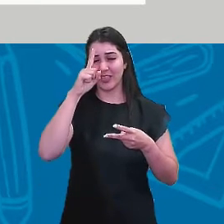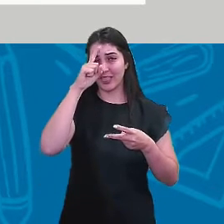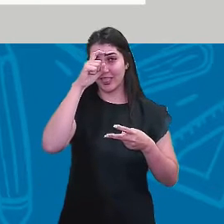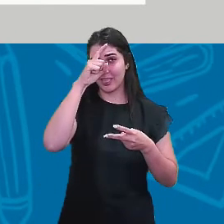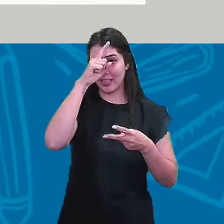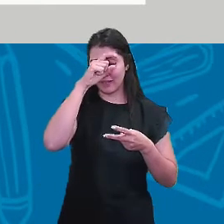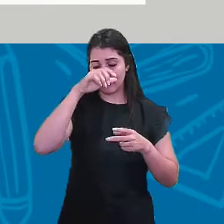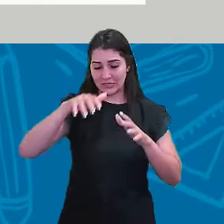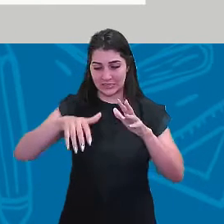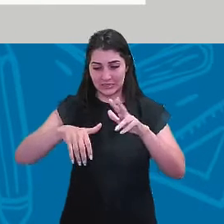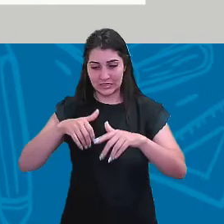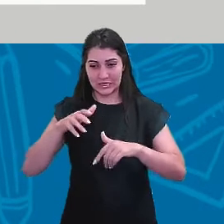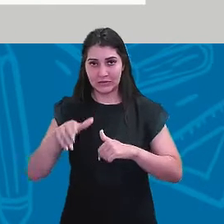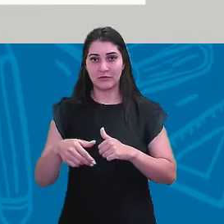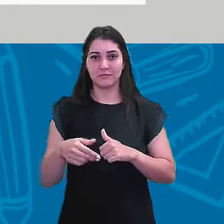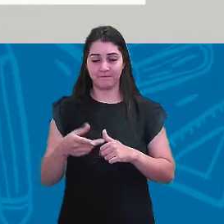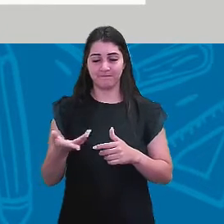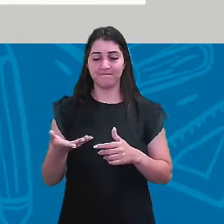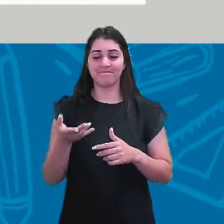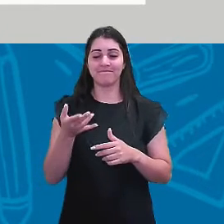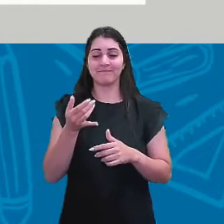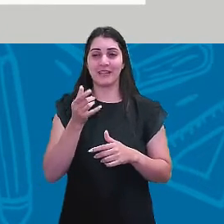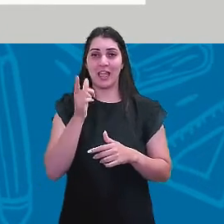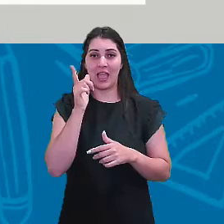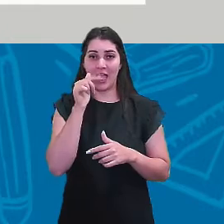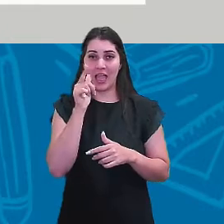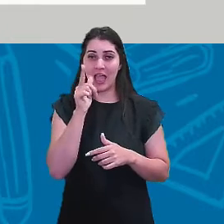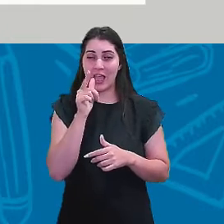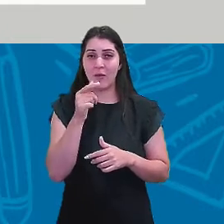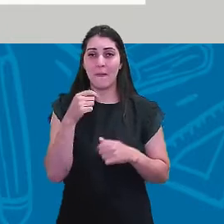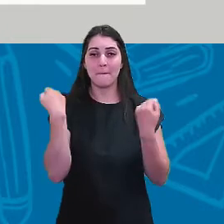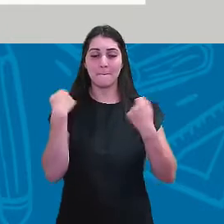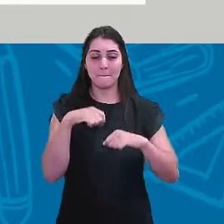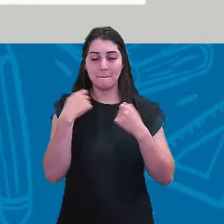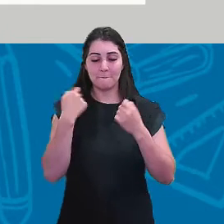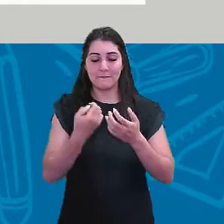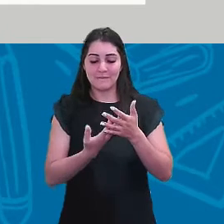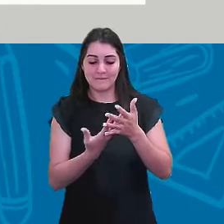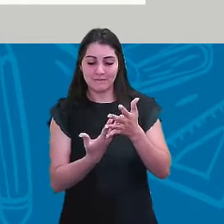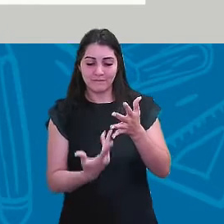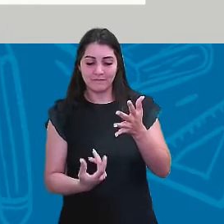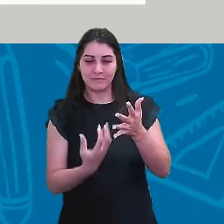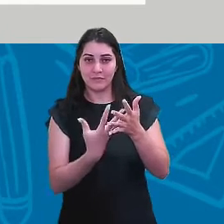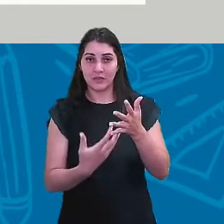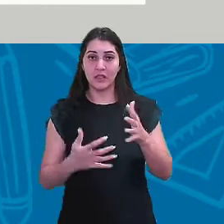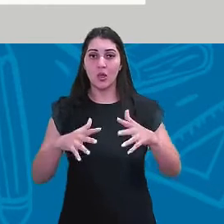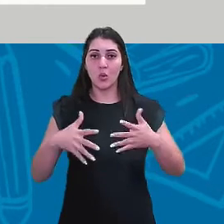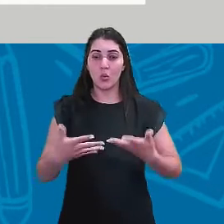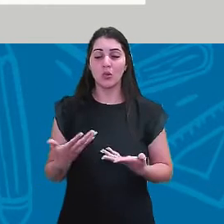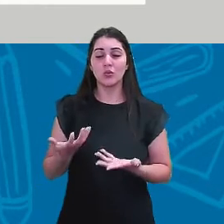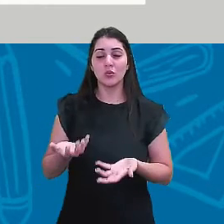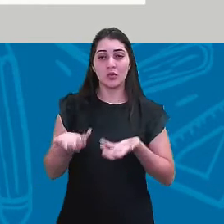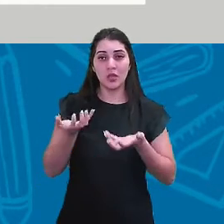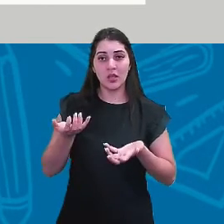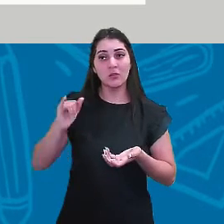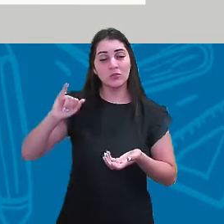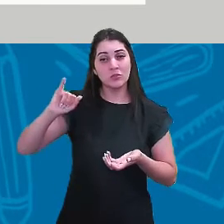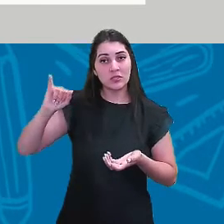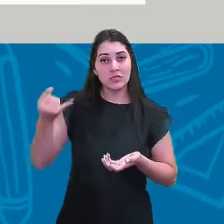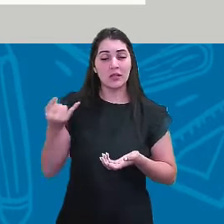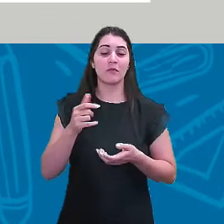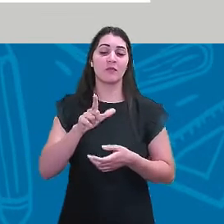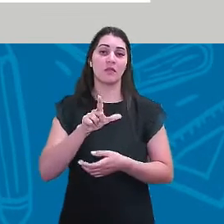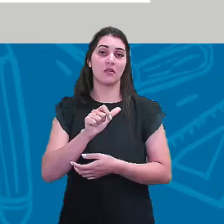é impermeável. A água precisando ser drenado quando queremos aproveitar para as lavouras, tá